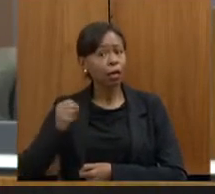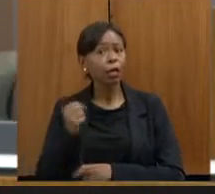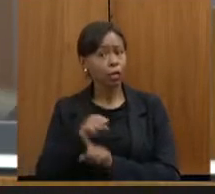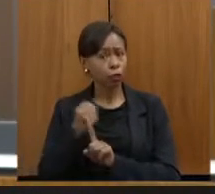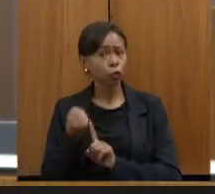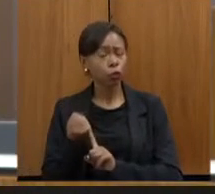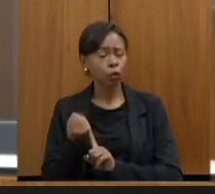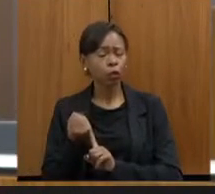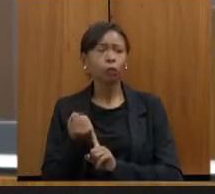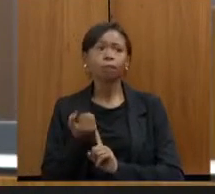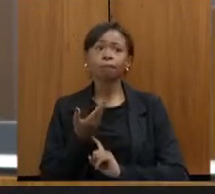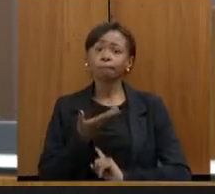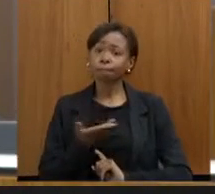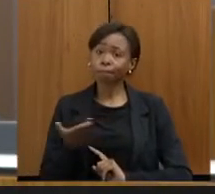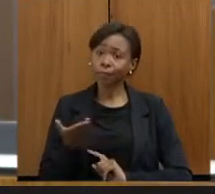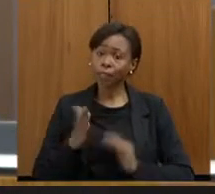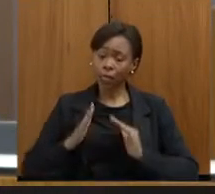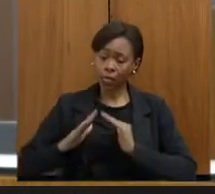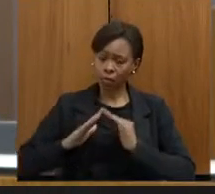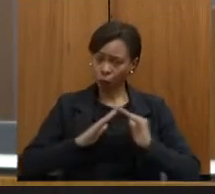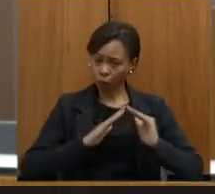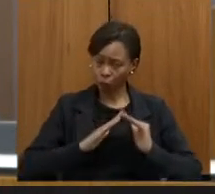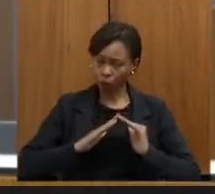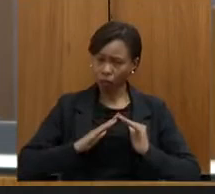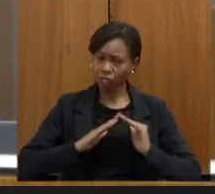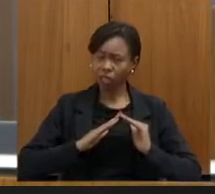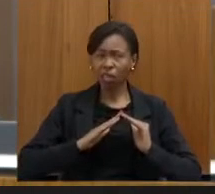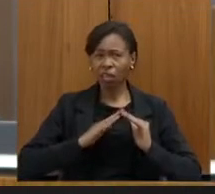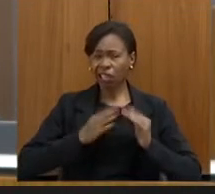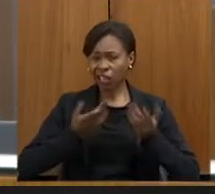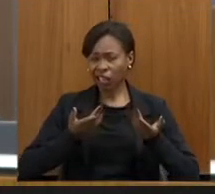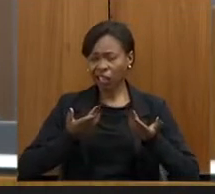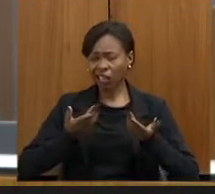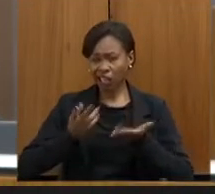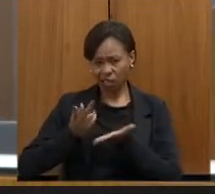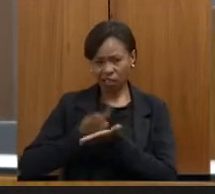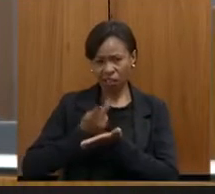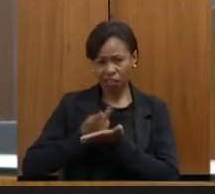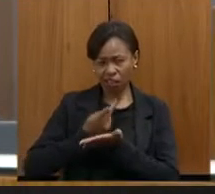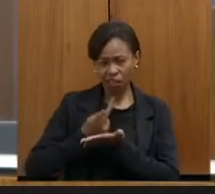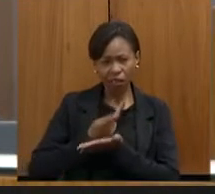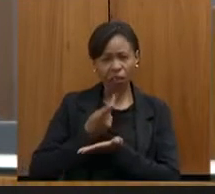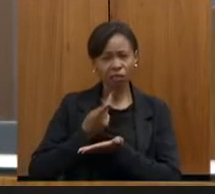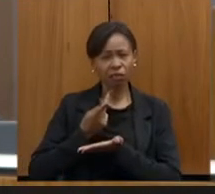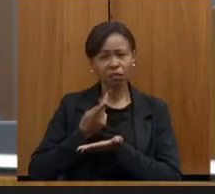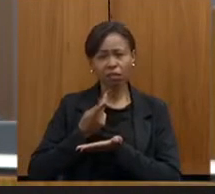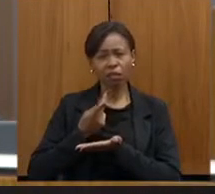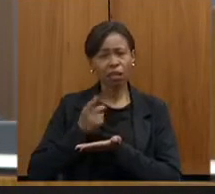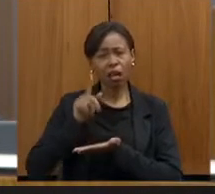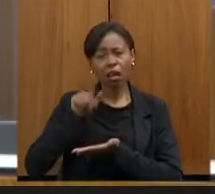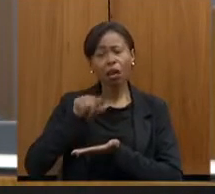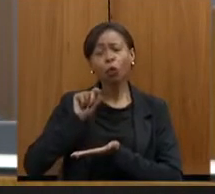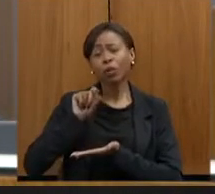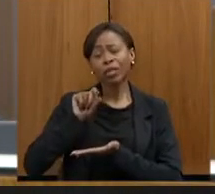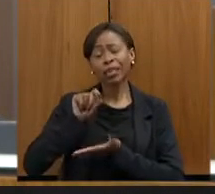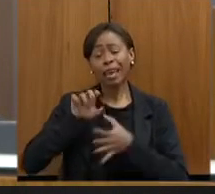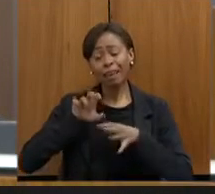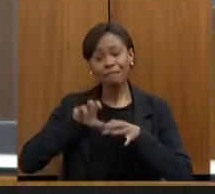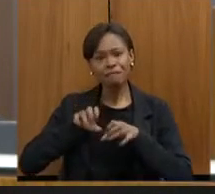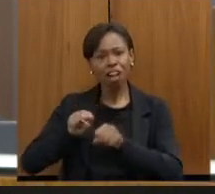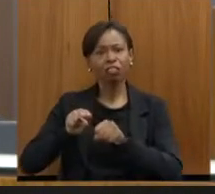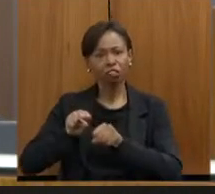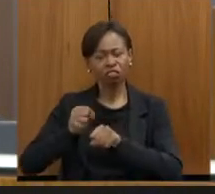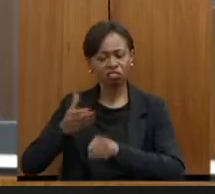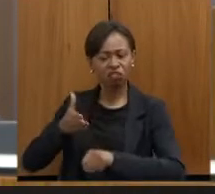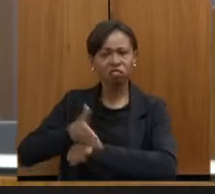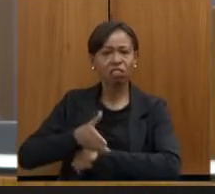clandestinos, como eu coloquei ali no slide, são aqueles imóveis que eles, são os imóveis invadidos, que não tem